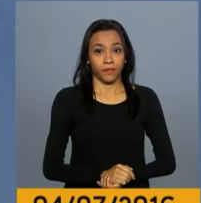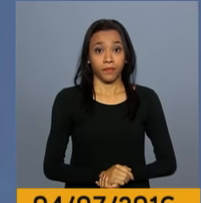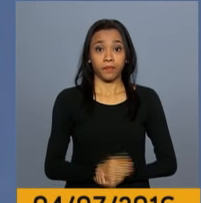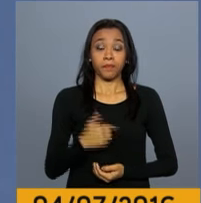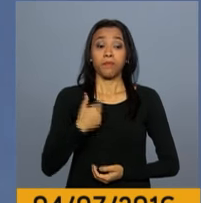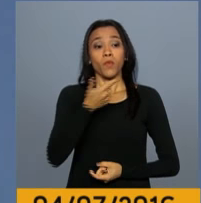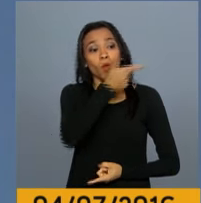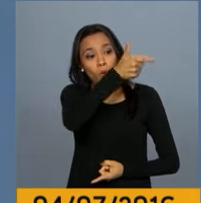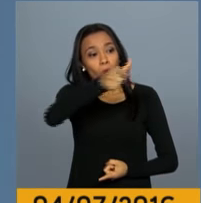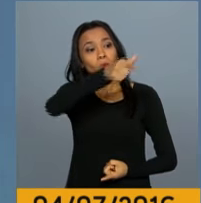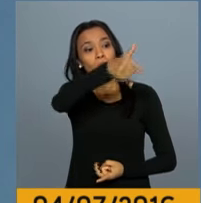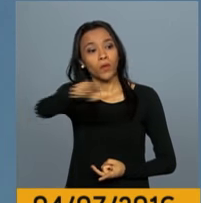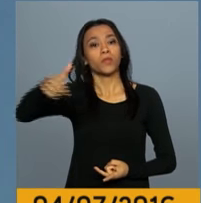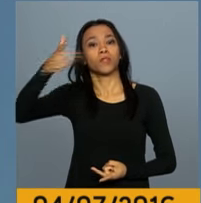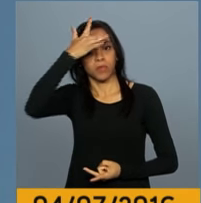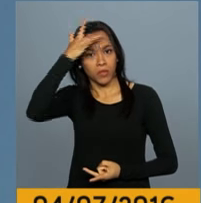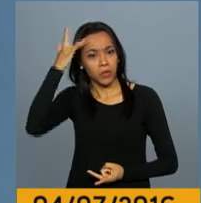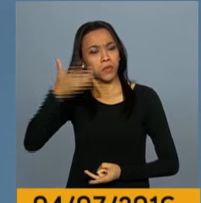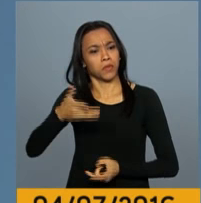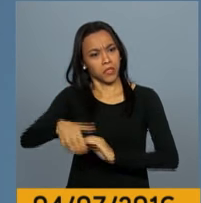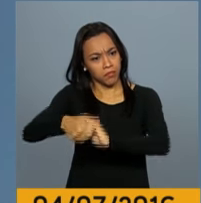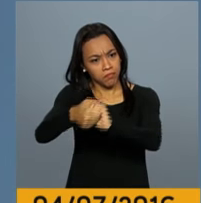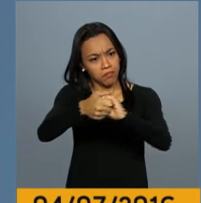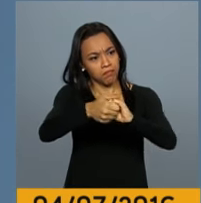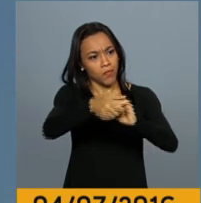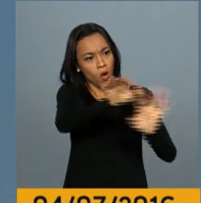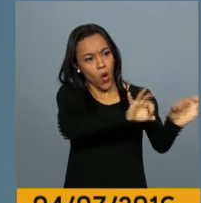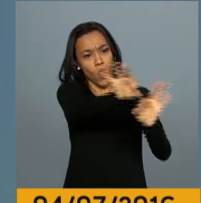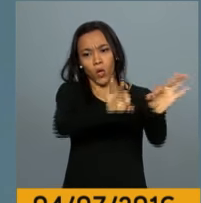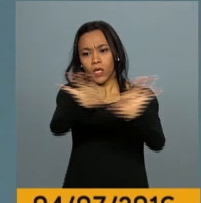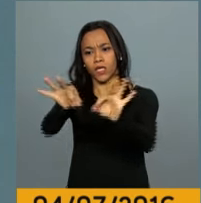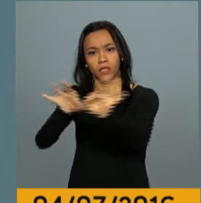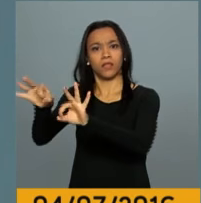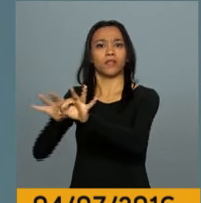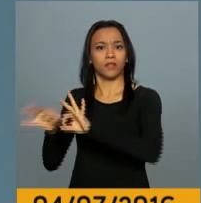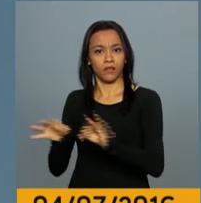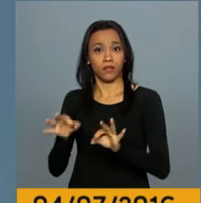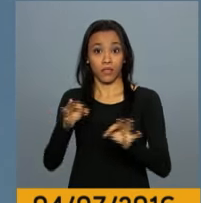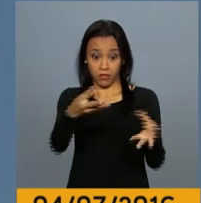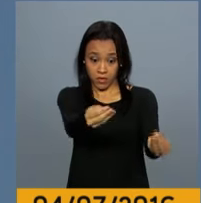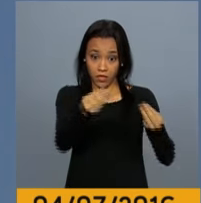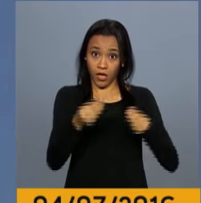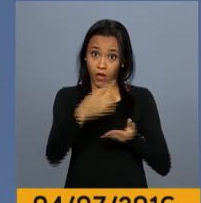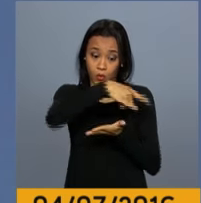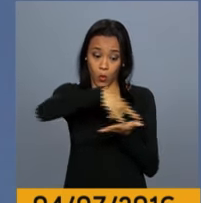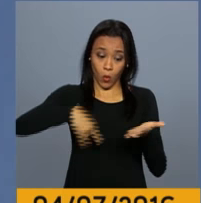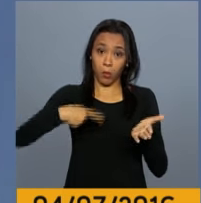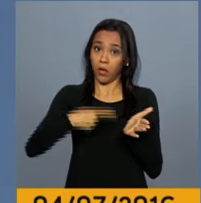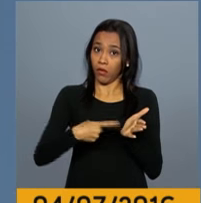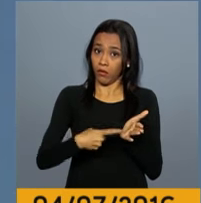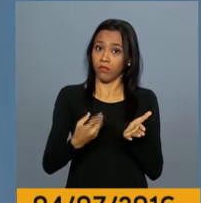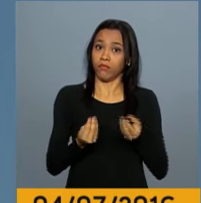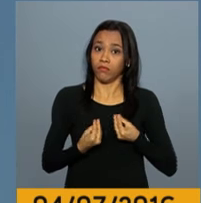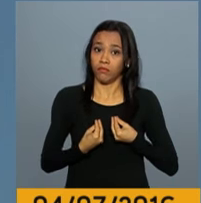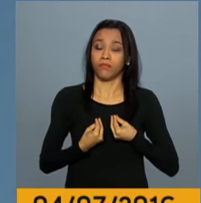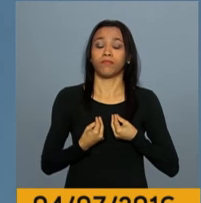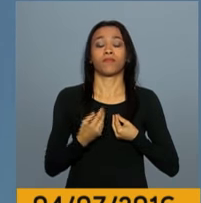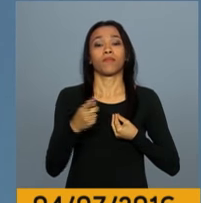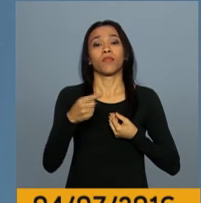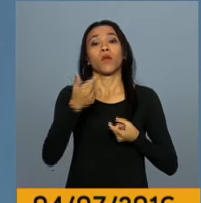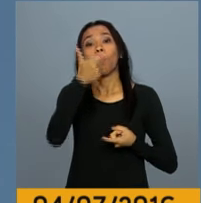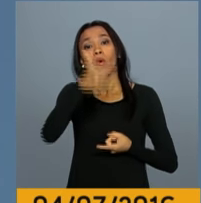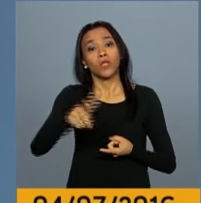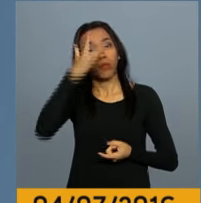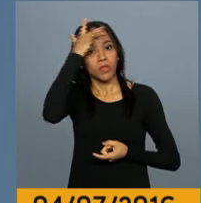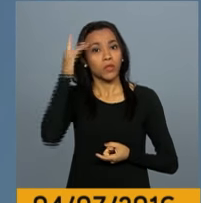Senhores organizadores do fórum, Gustavo Junqueira, entregaram até o manifesto, Luiz Cláudio Paranhos,